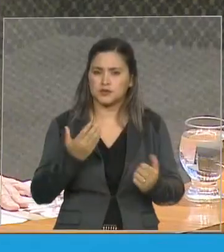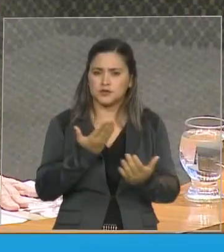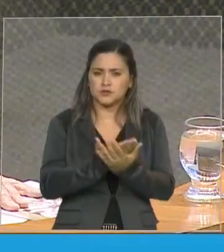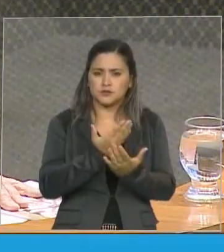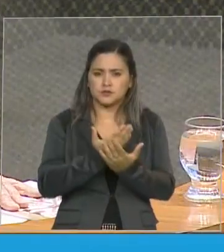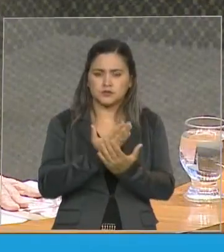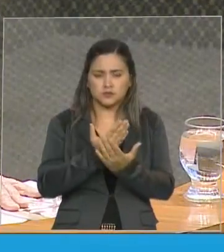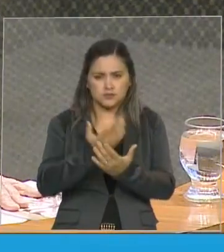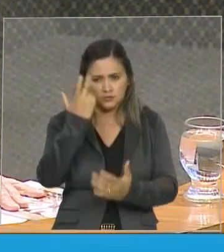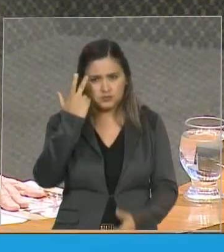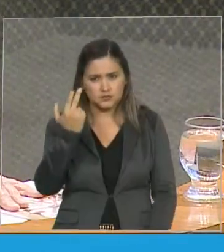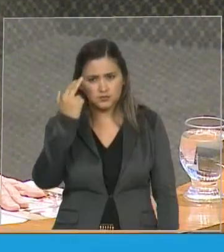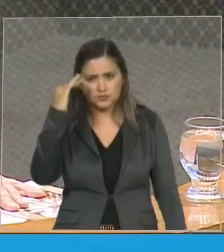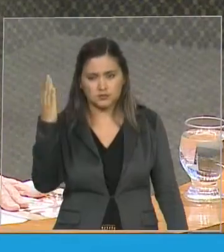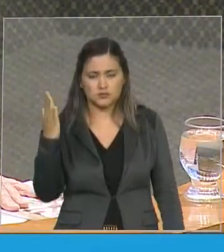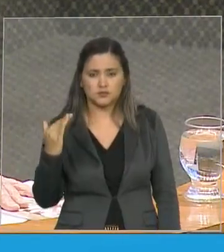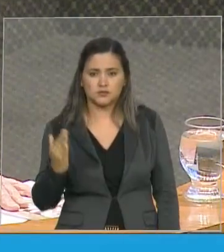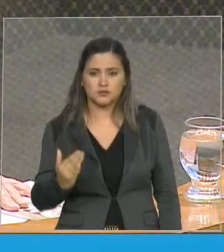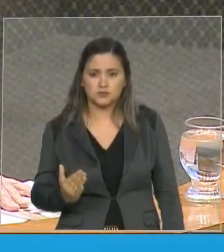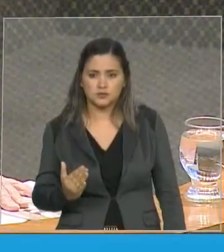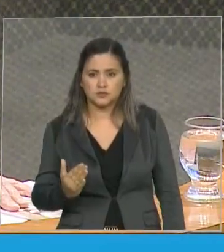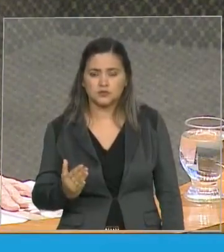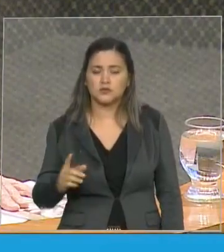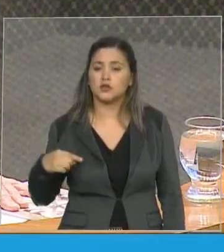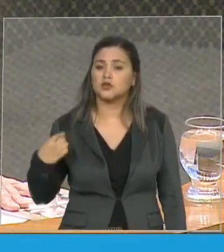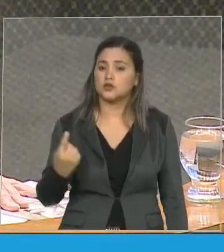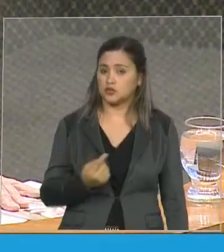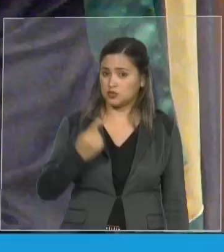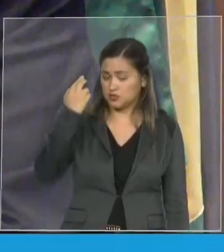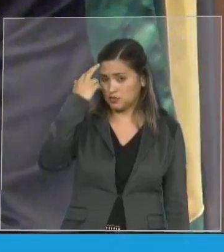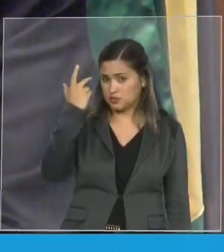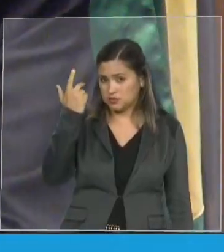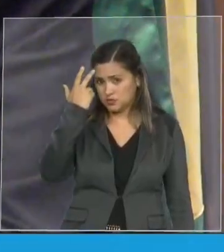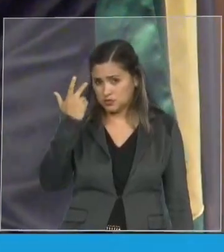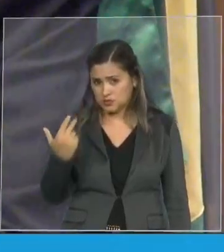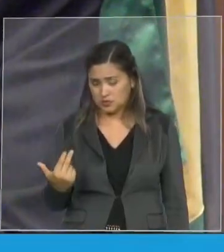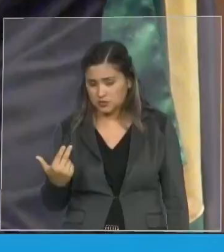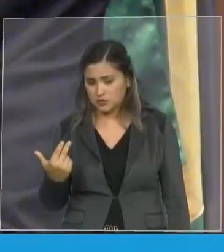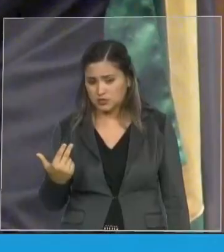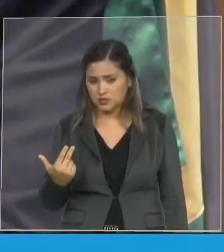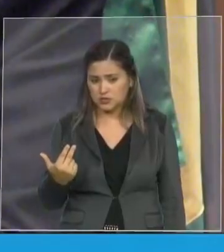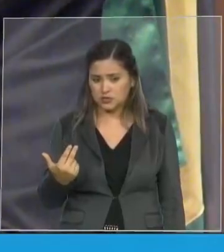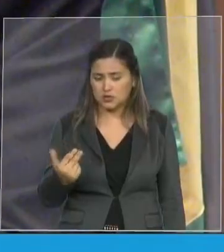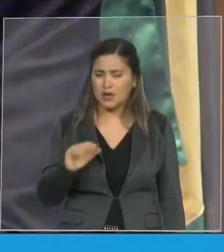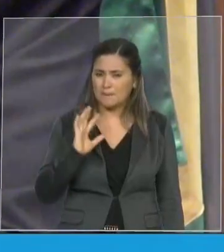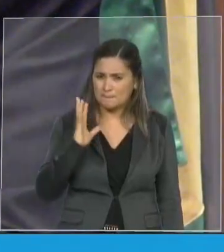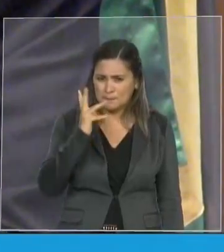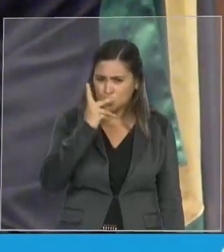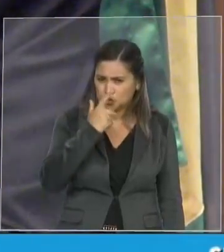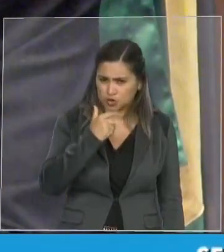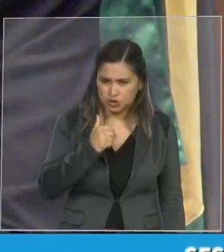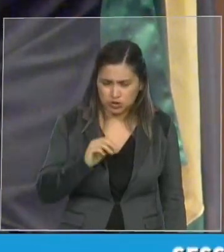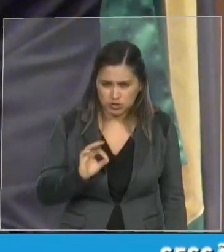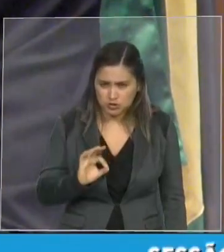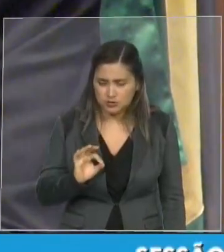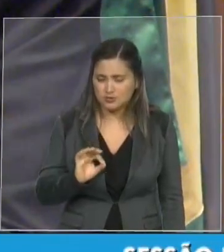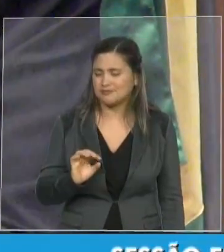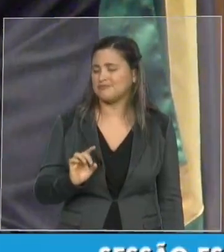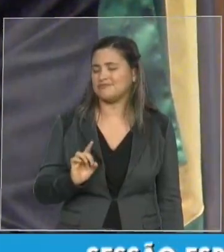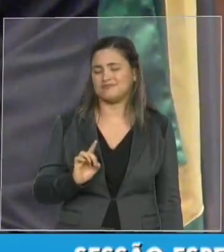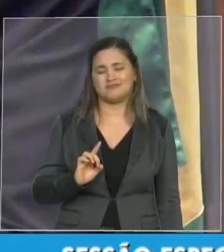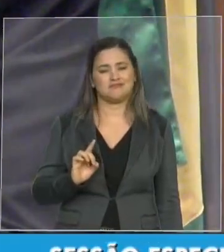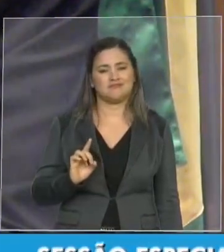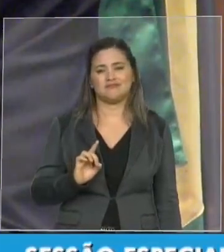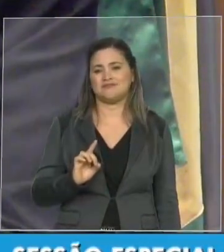Brasil. A nossa história não é uma história bonita, é uma